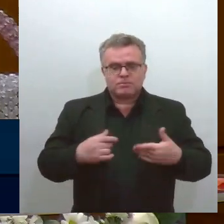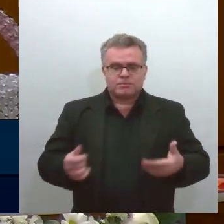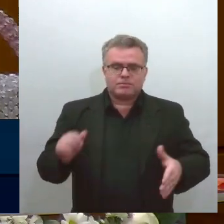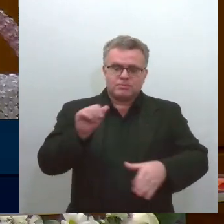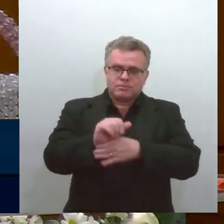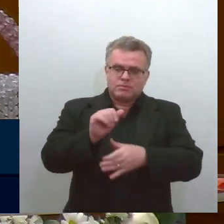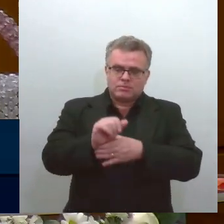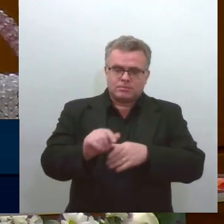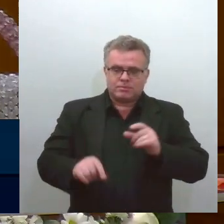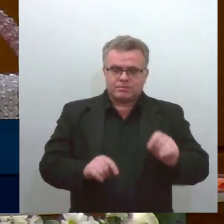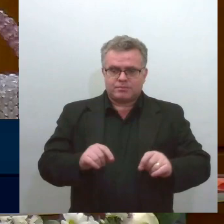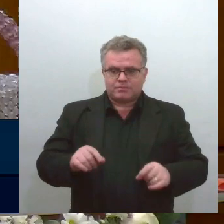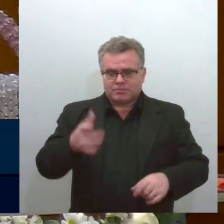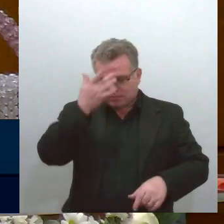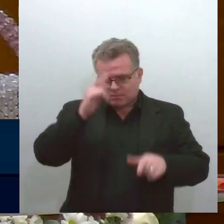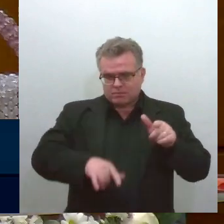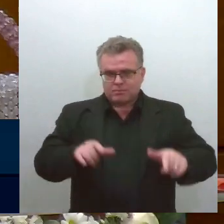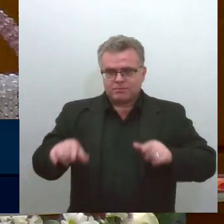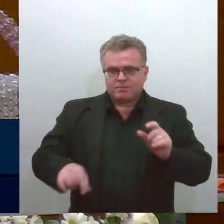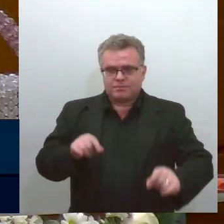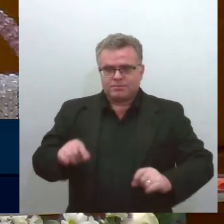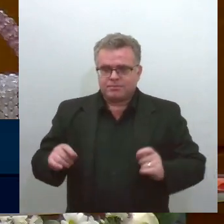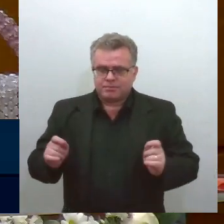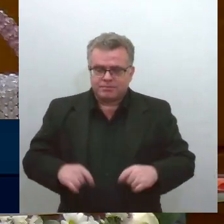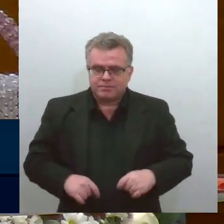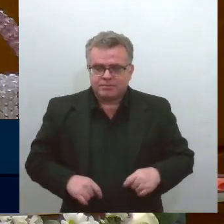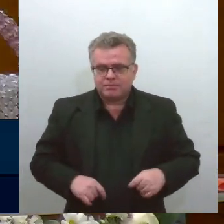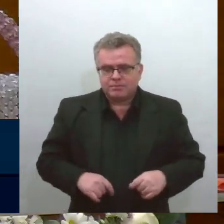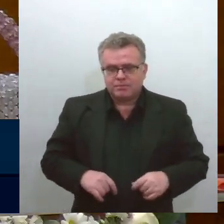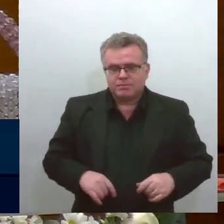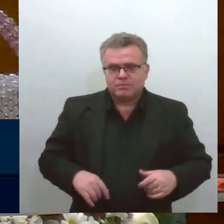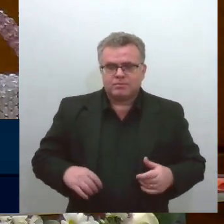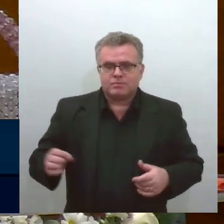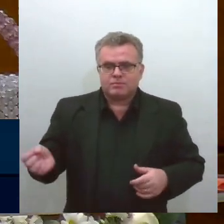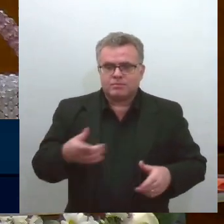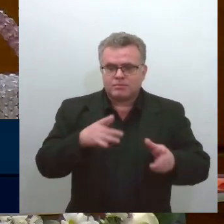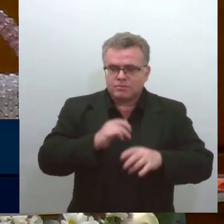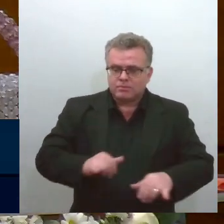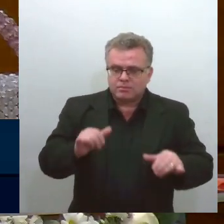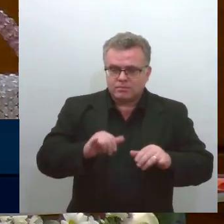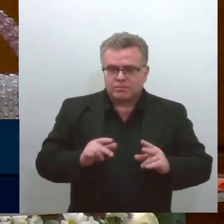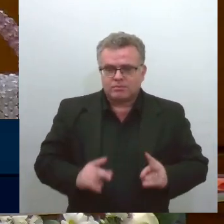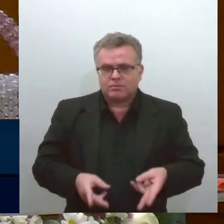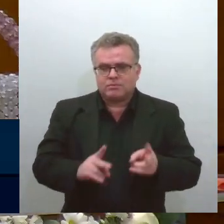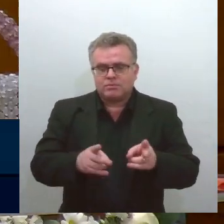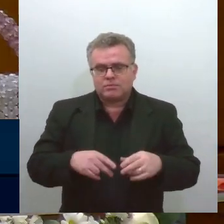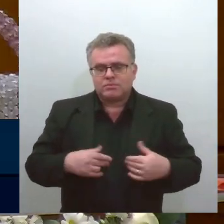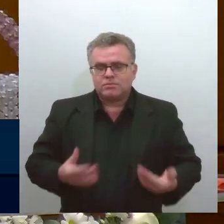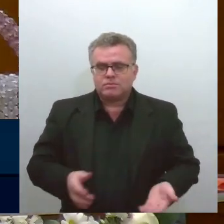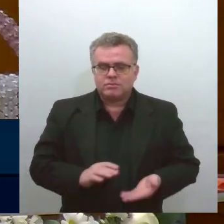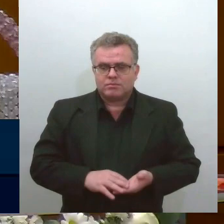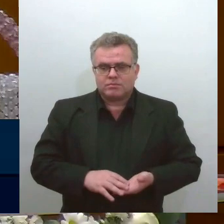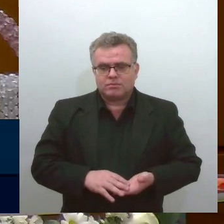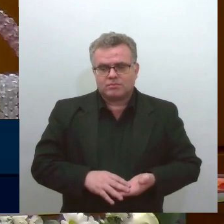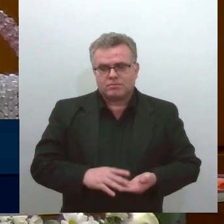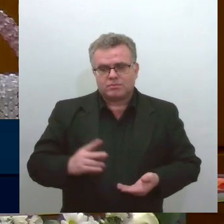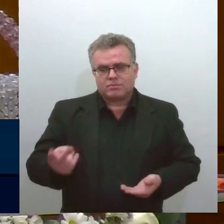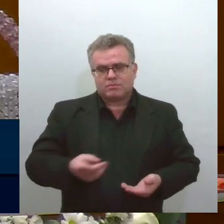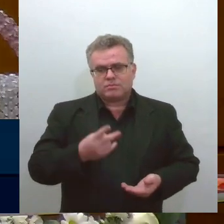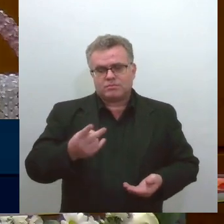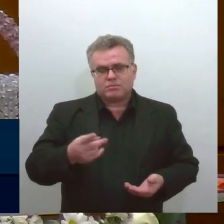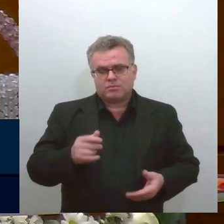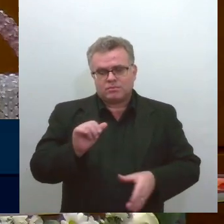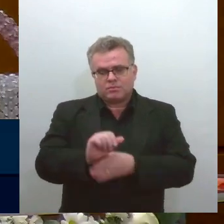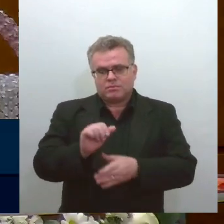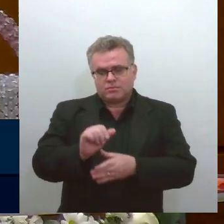não valorizando, e eu sempre faço questão, presidente, é valorizar o trabalho da nossa assessoria de comunicação. Porque nós,